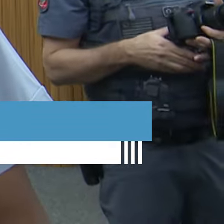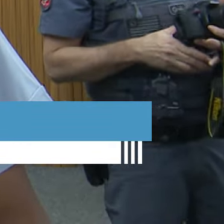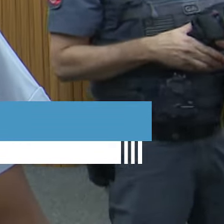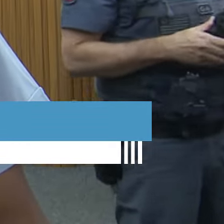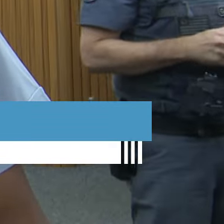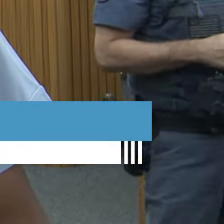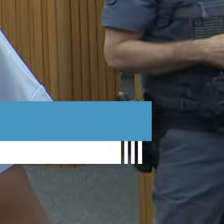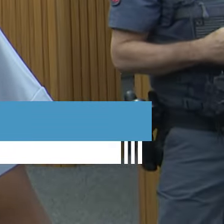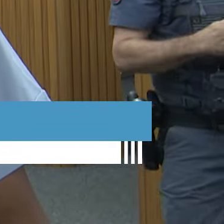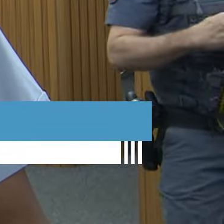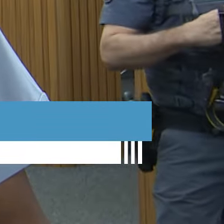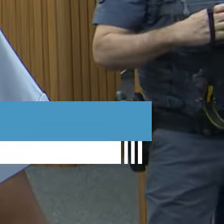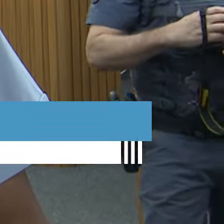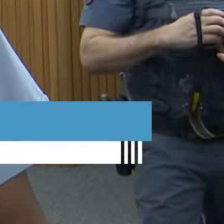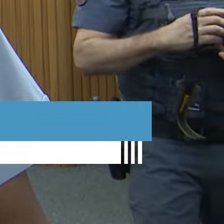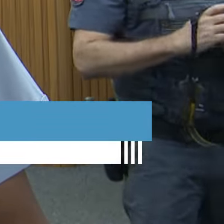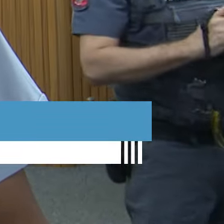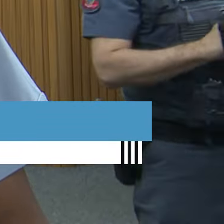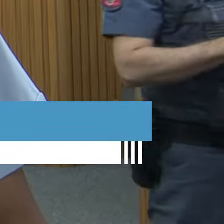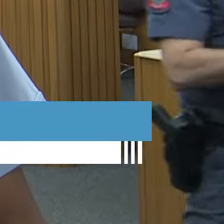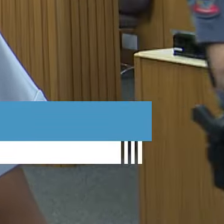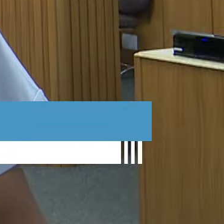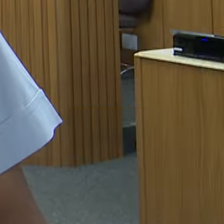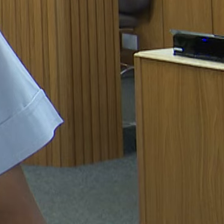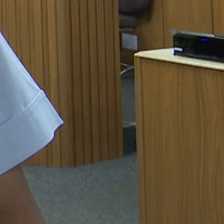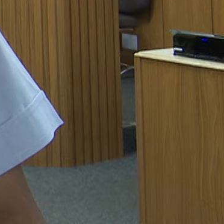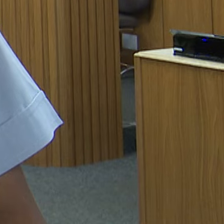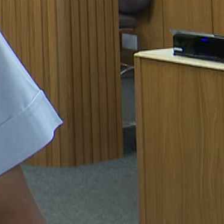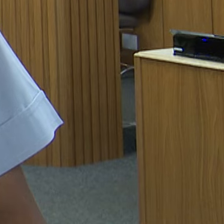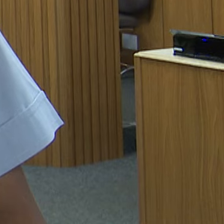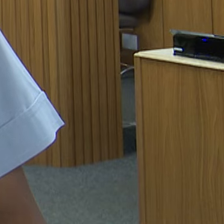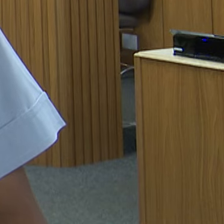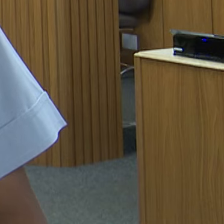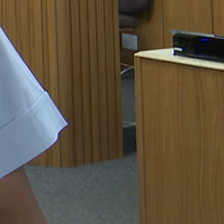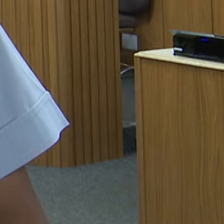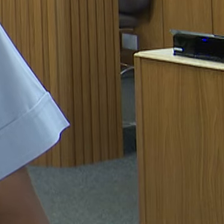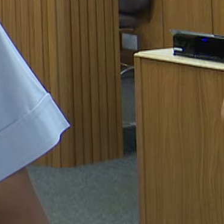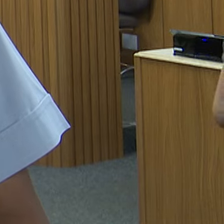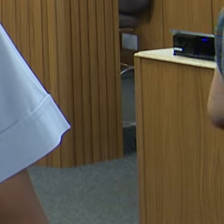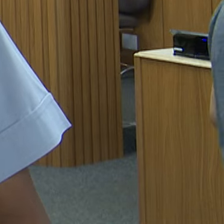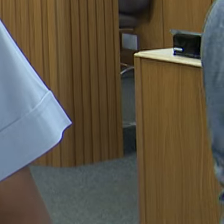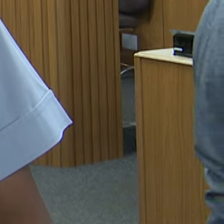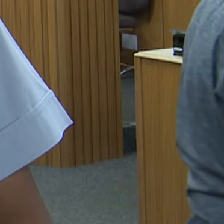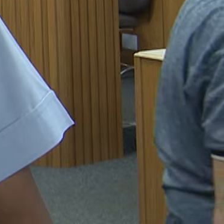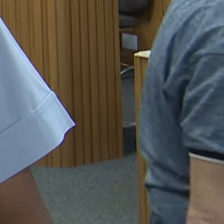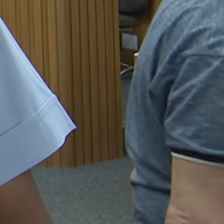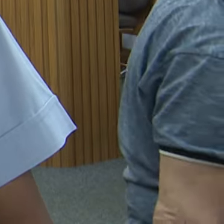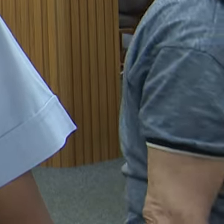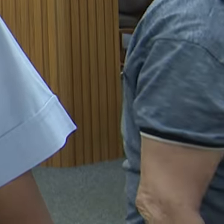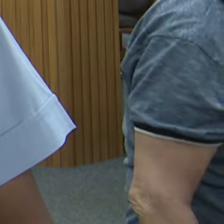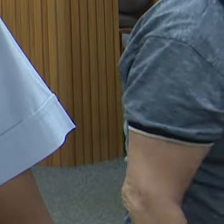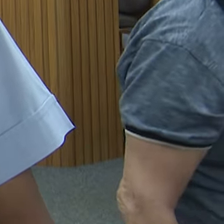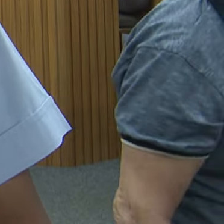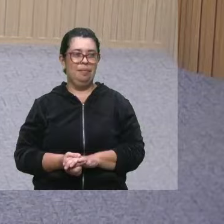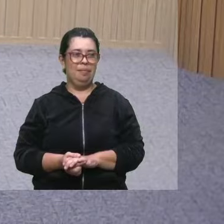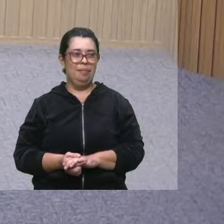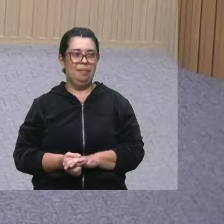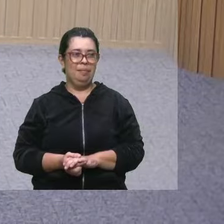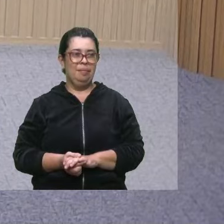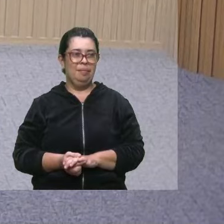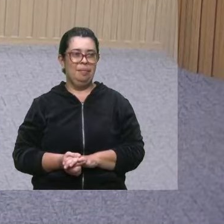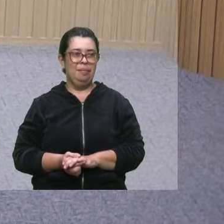orgulho que eu dedico isso aqui a toda a minha família, que é o alicerce que me dá força cada dia para eu seguir nessa batalha.